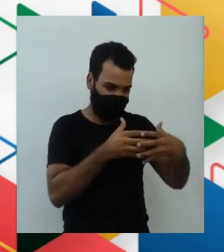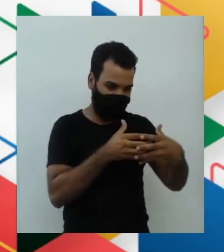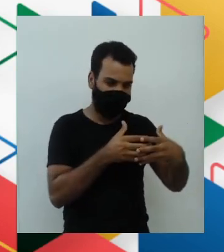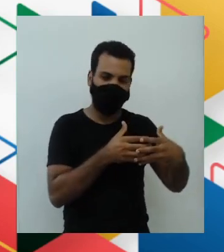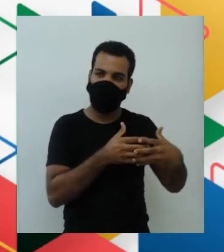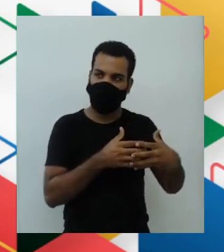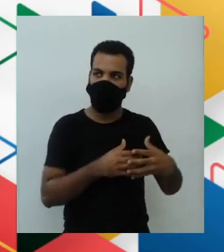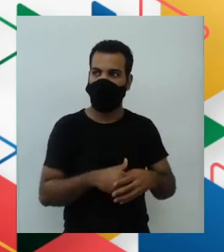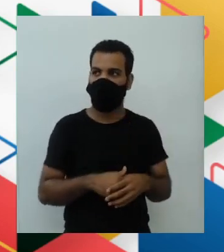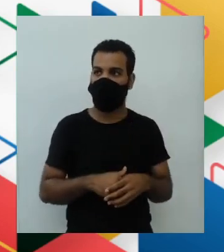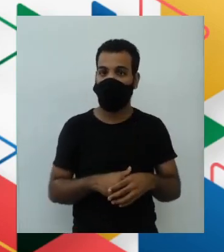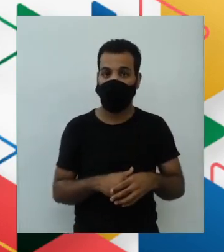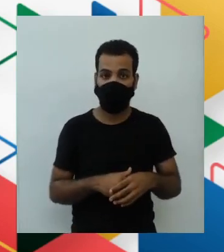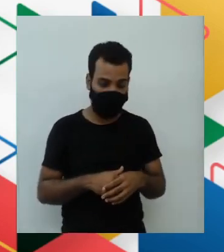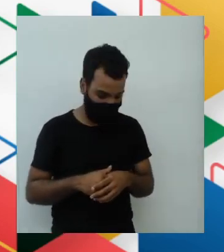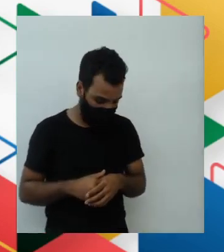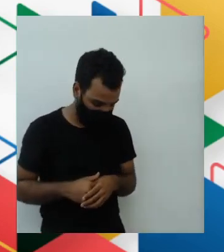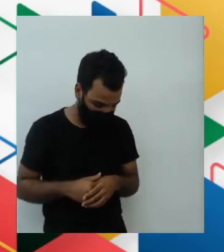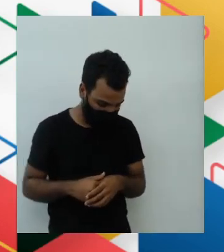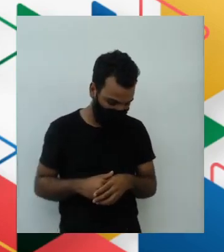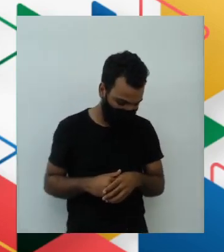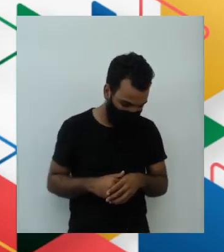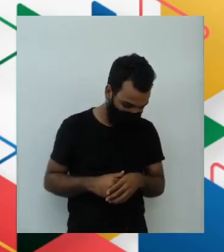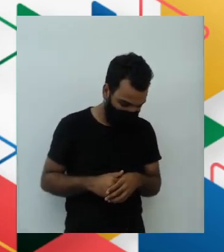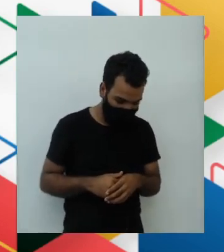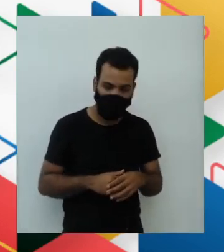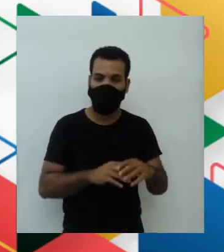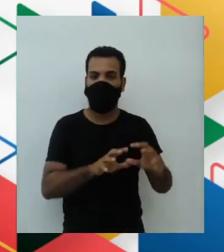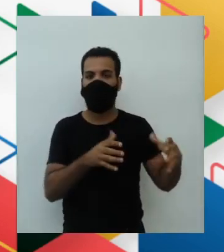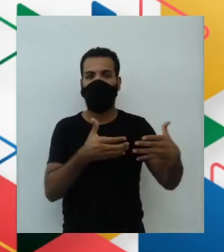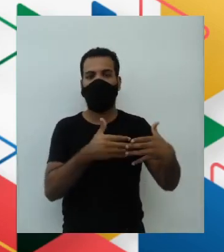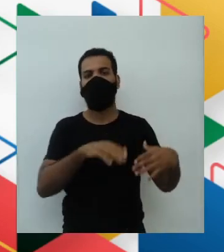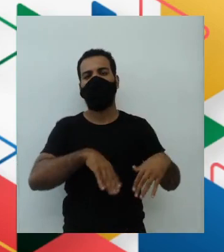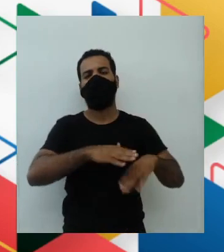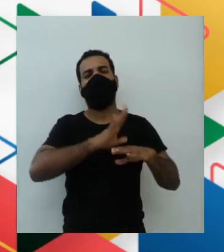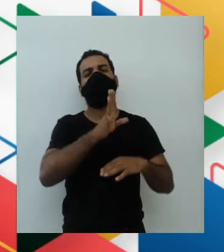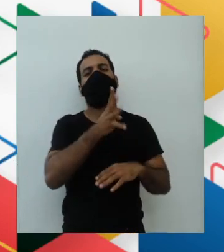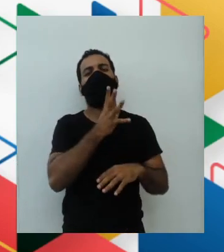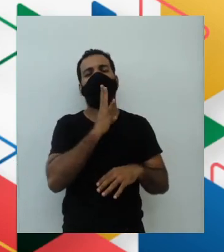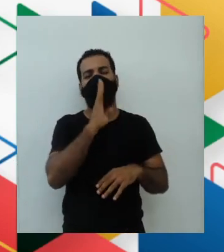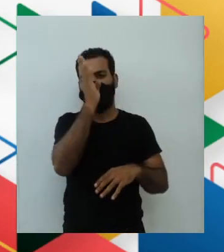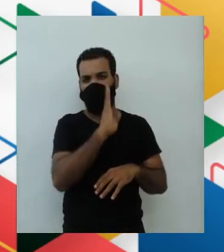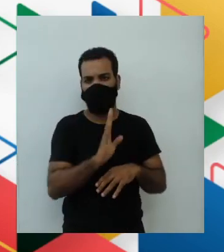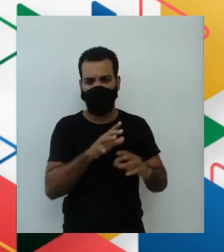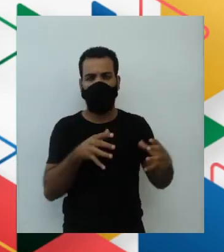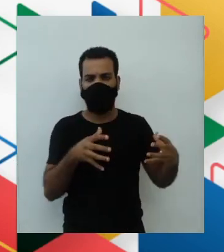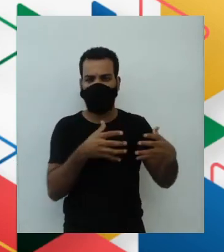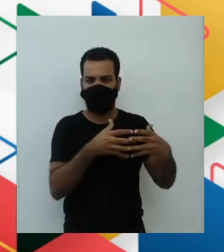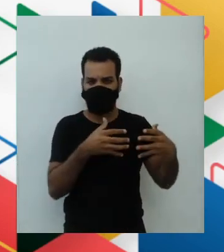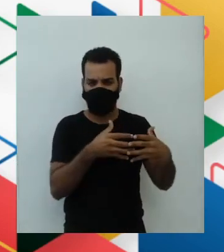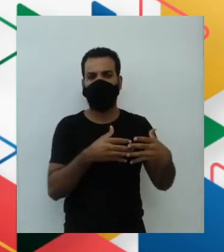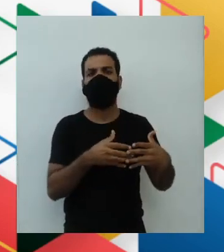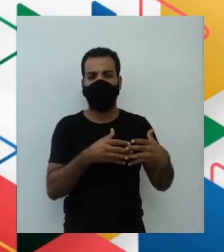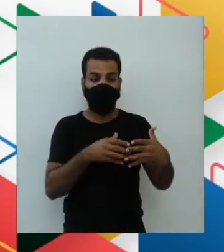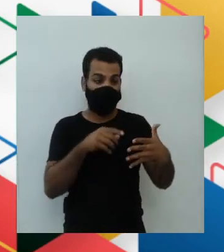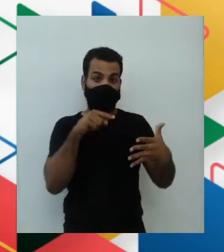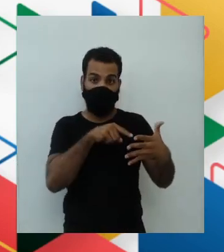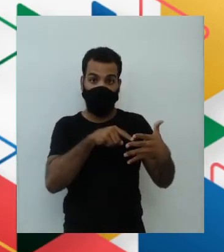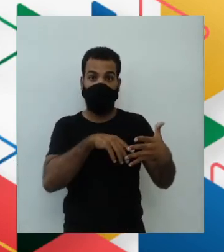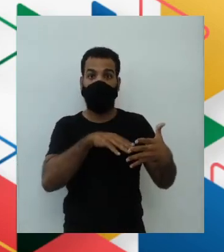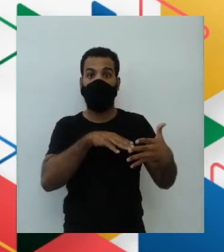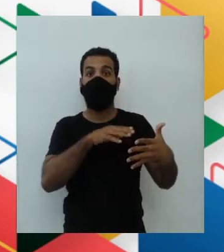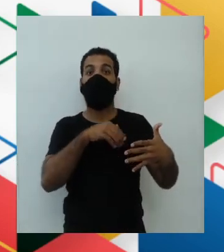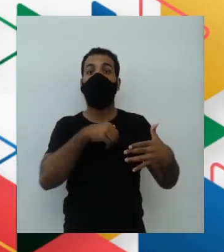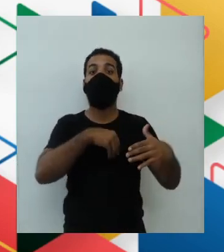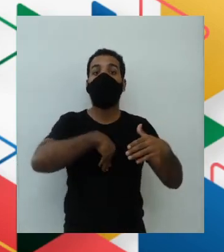as 5 modalidades mais influentes no Brasil. E destas, destaco qual?